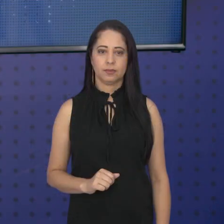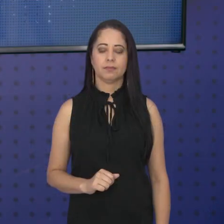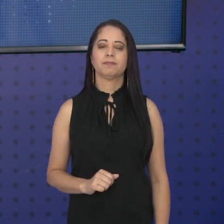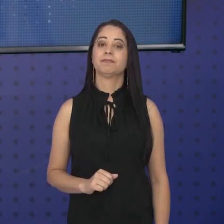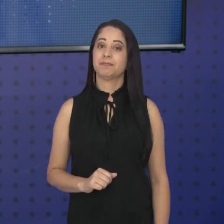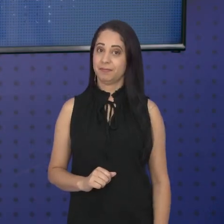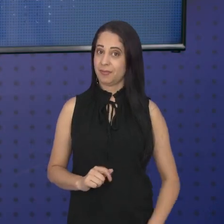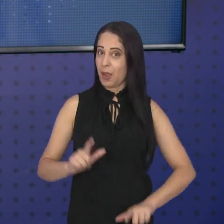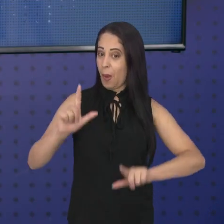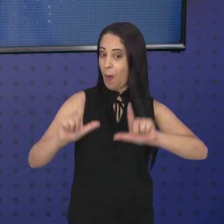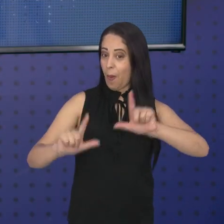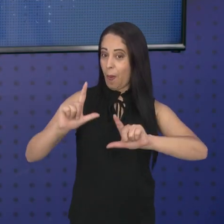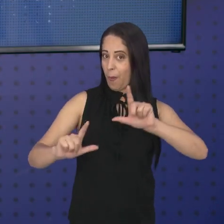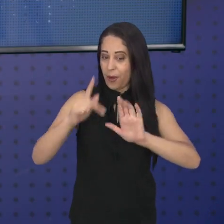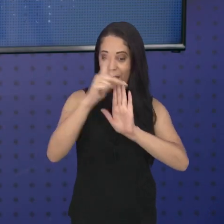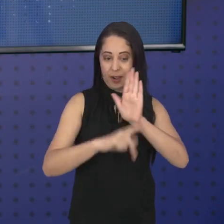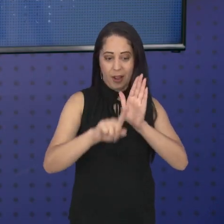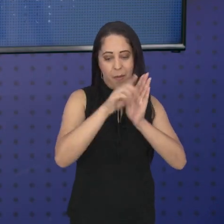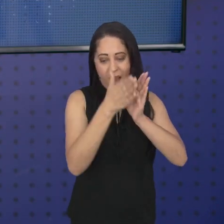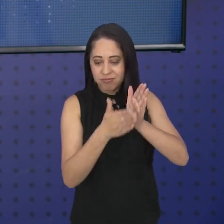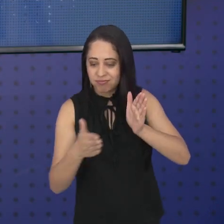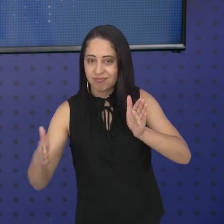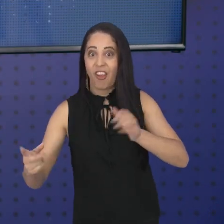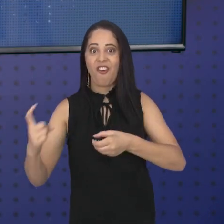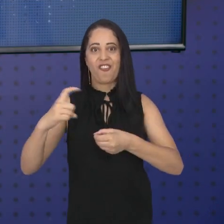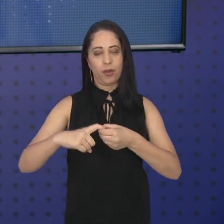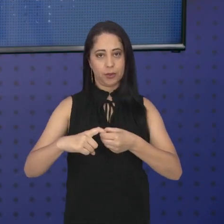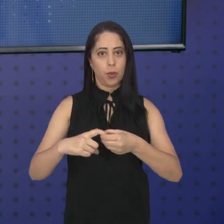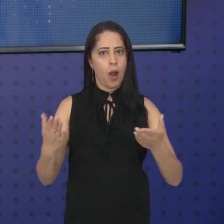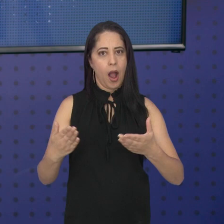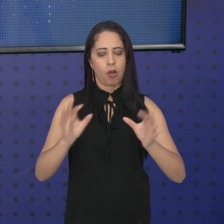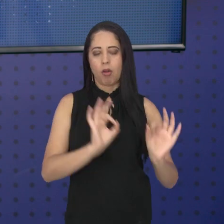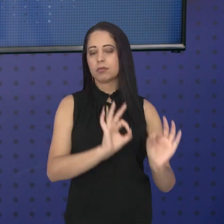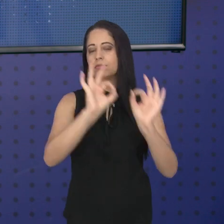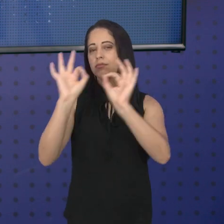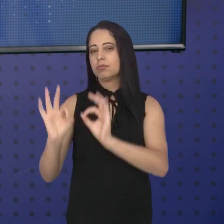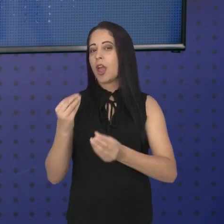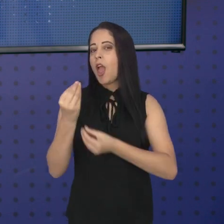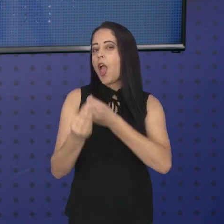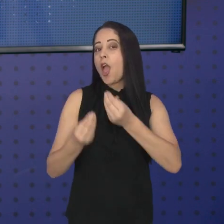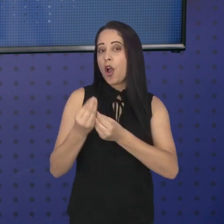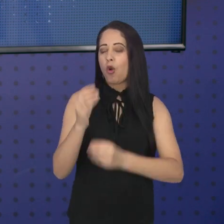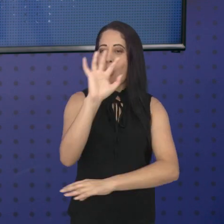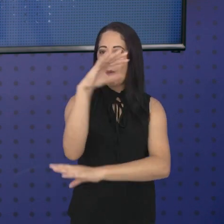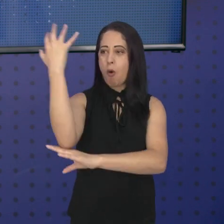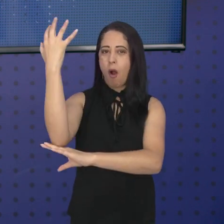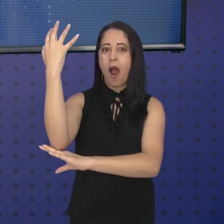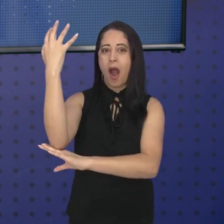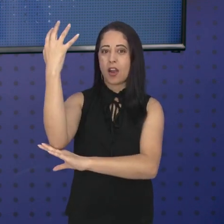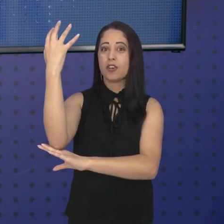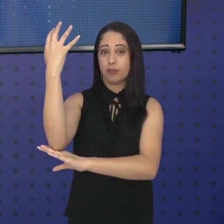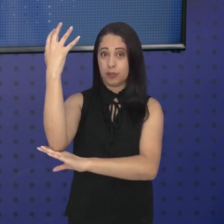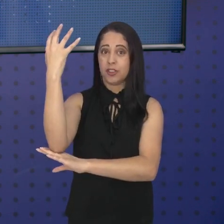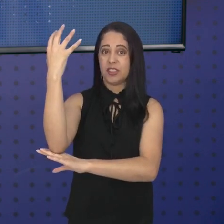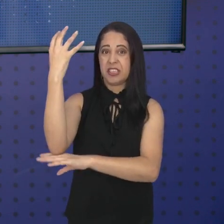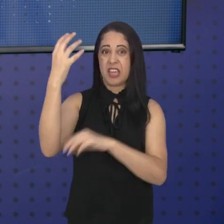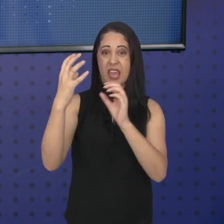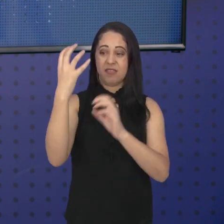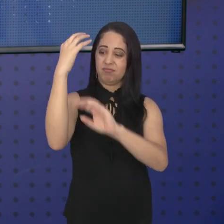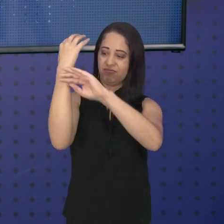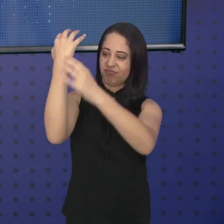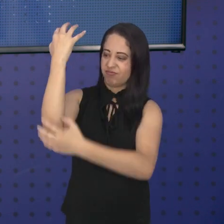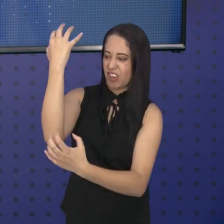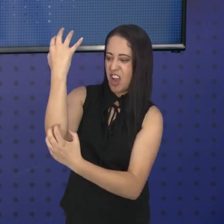De volta com o Tramitando, vamos conferir agora um projeto de lei para o corte de árvores como mangueiras, abacateiros